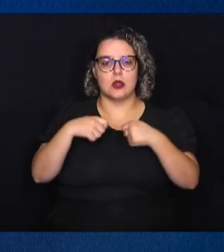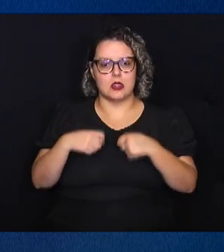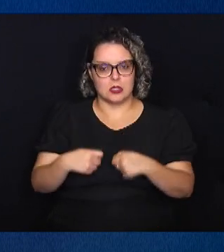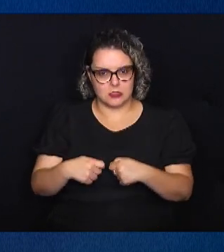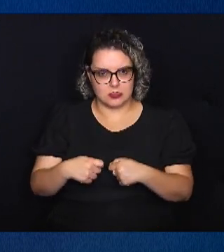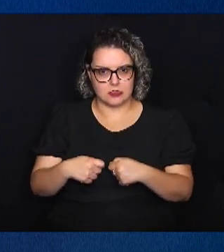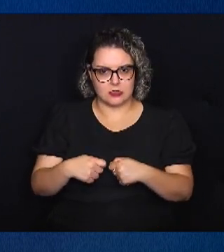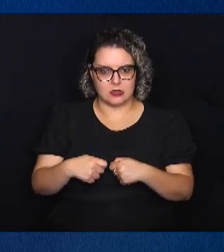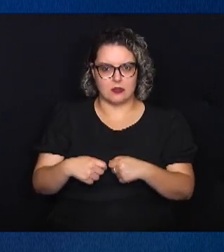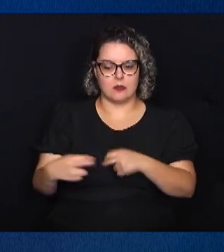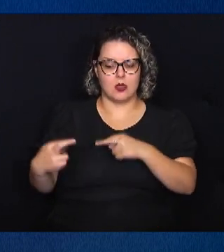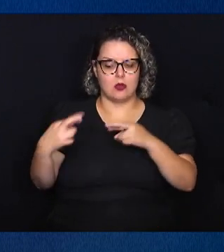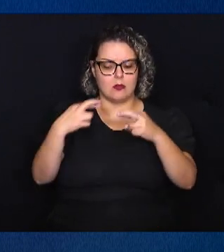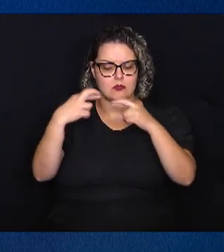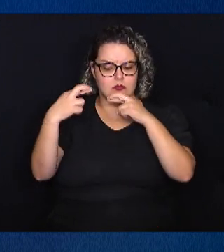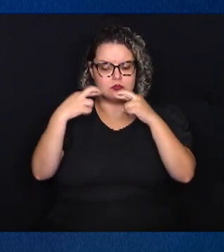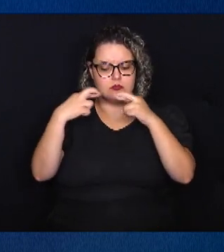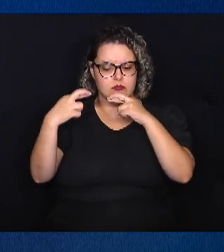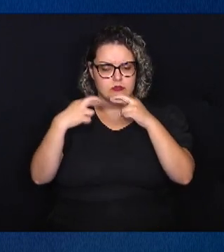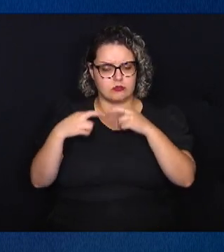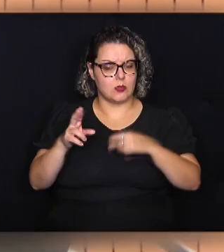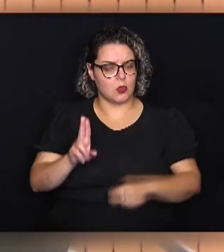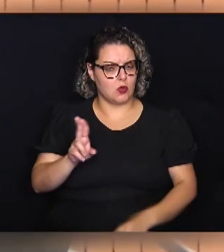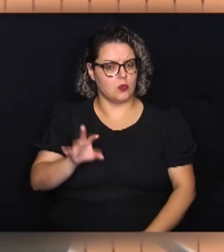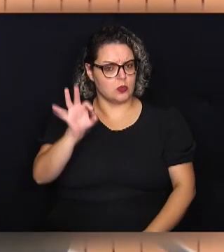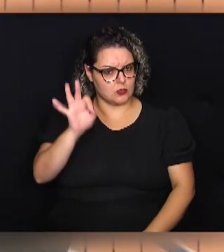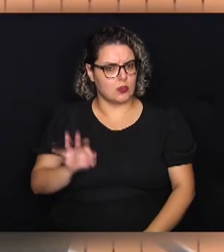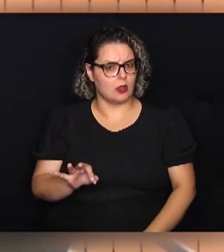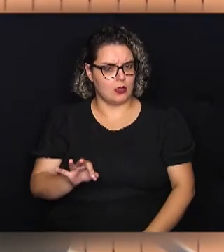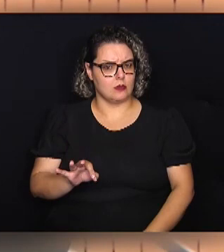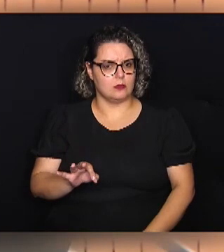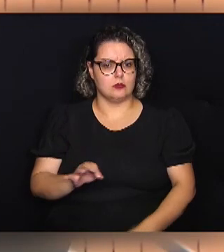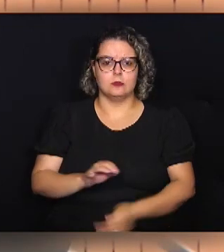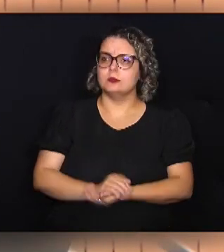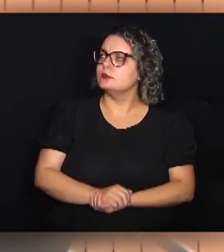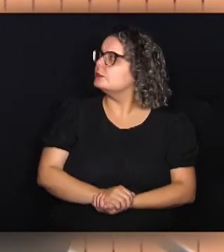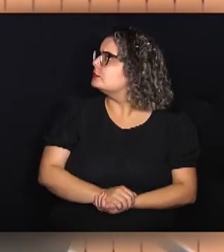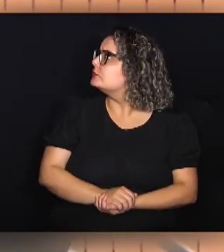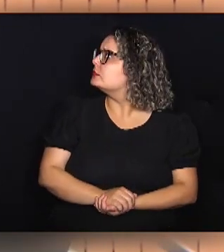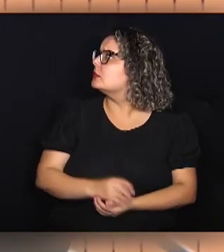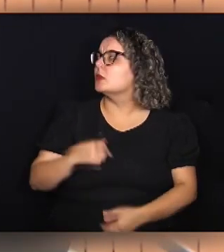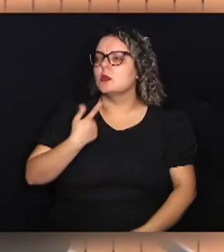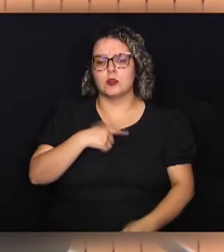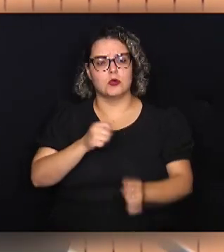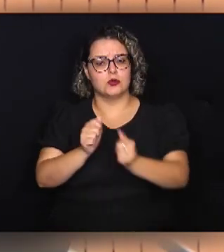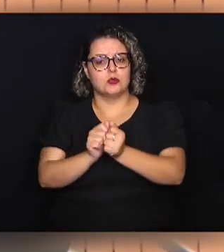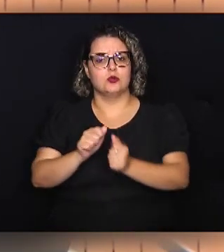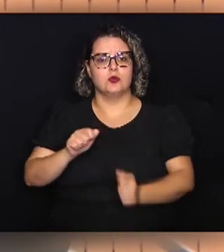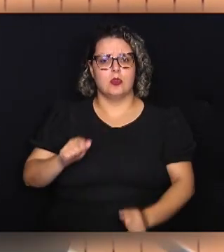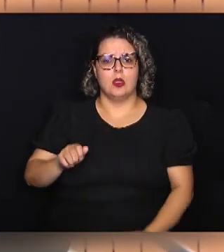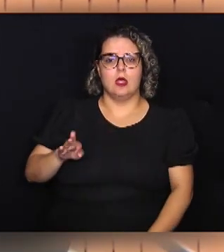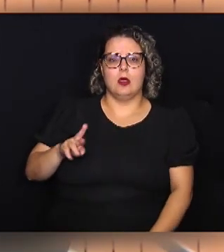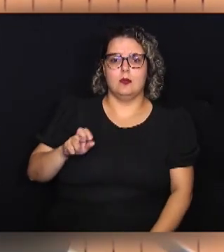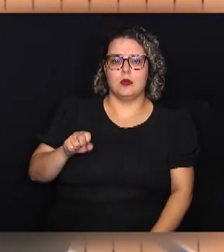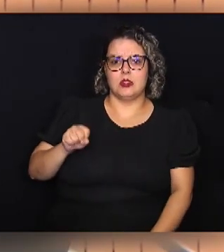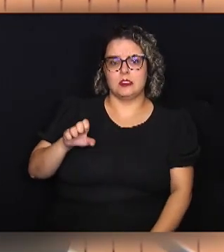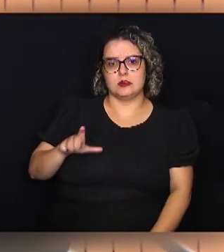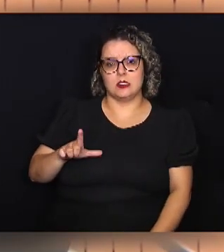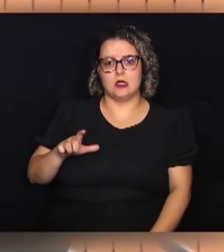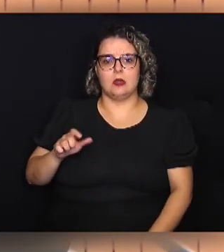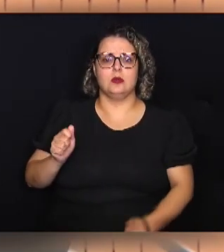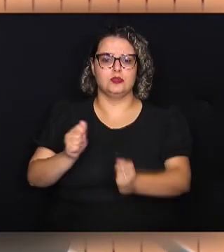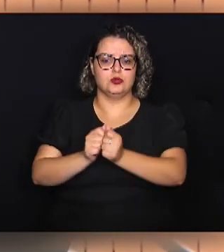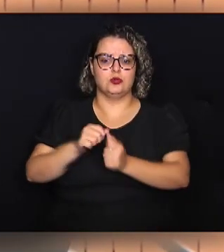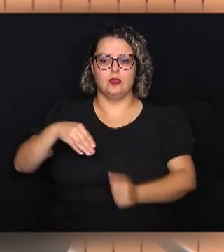a inspeção seja aplicada com exatidão. Nós tivemos lá com o pessoal da Brasel, Matheus, e uma comissão